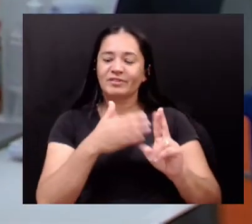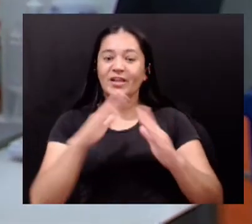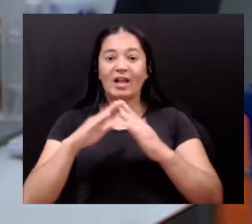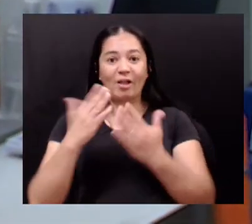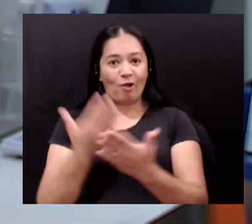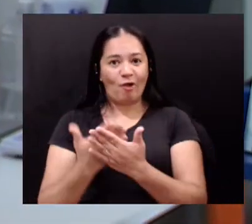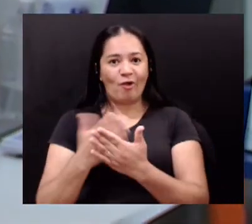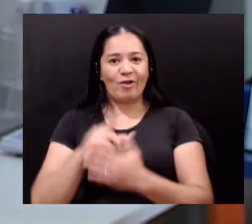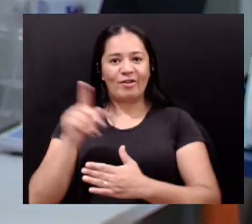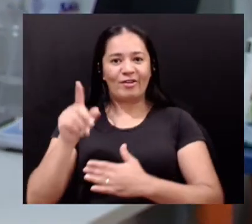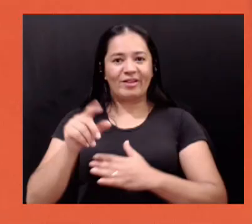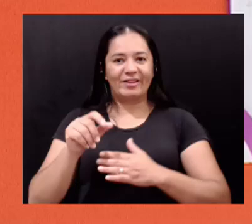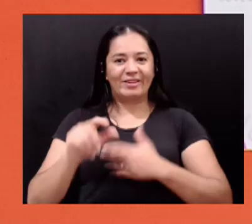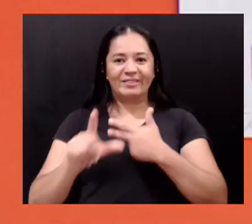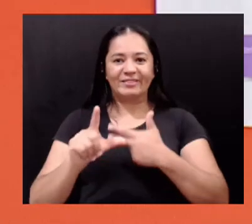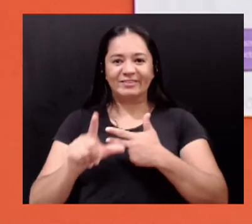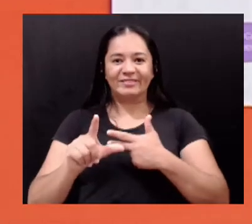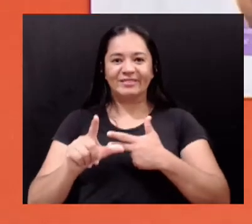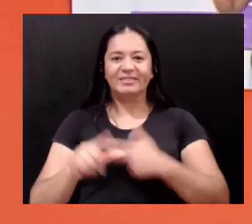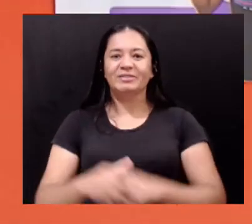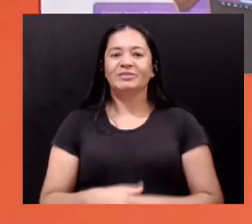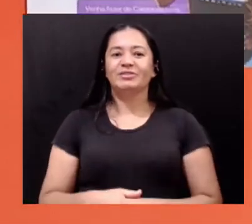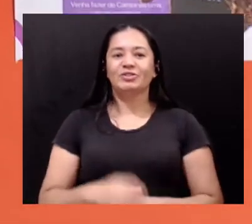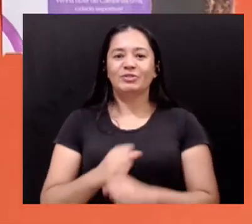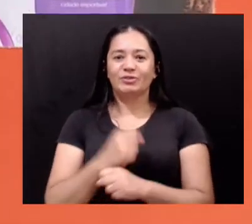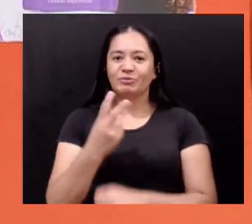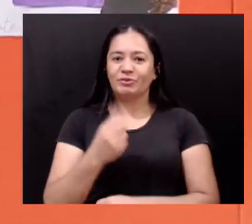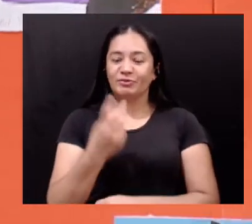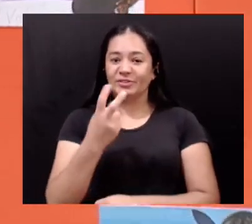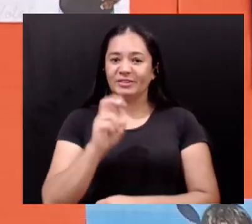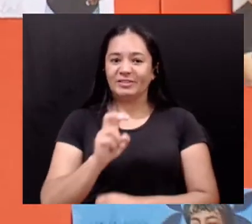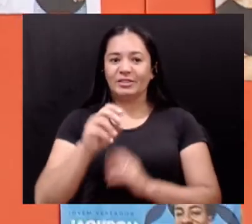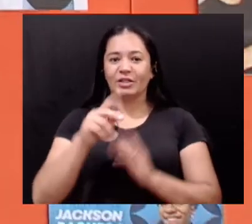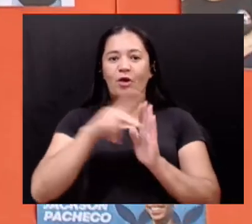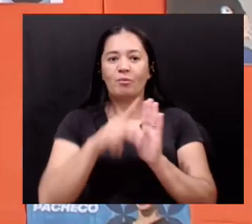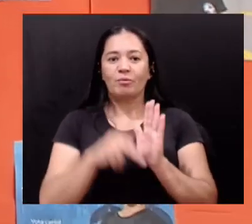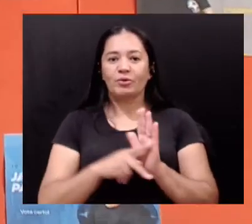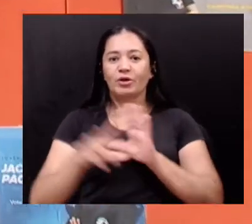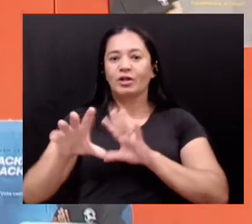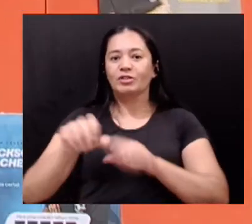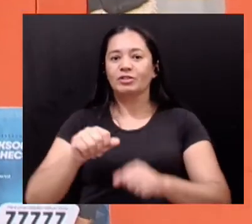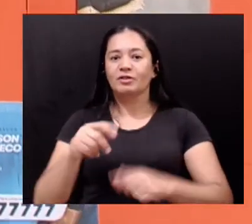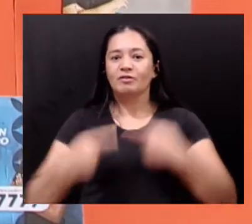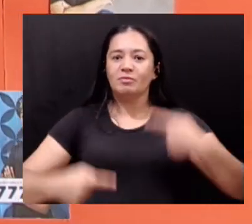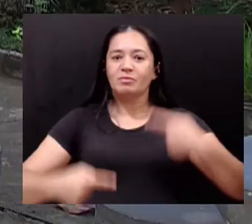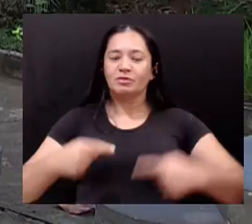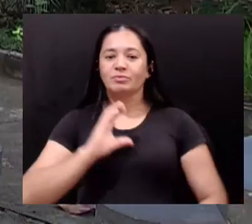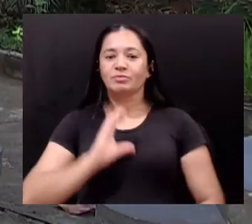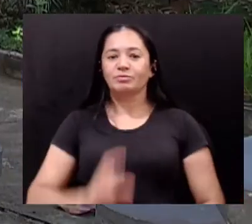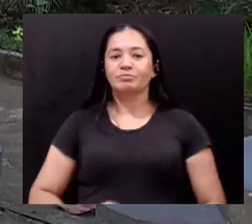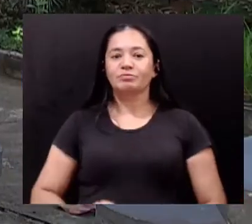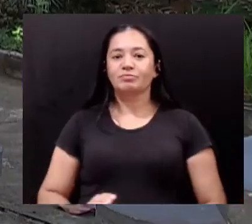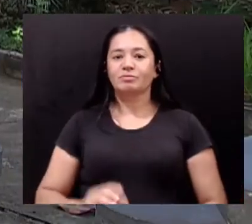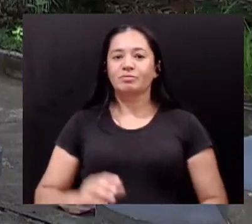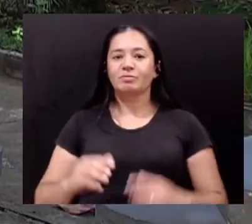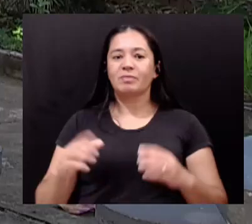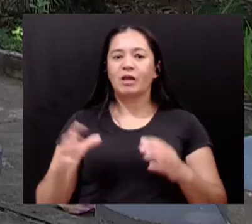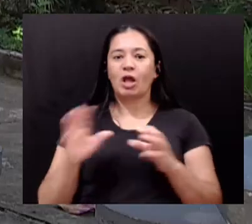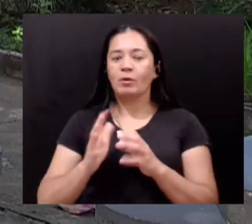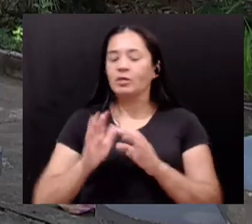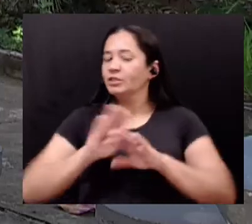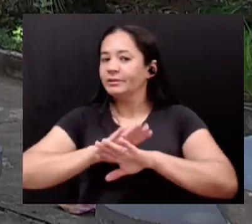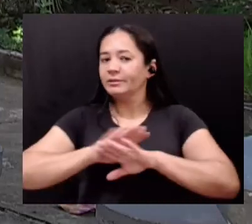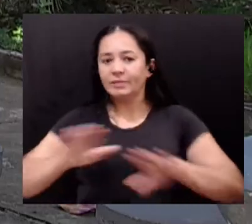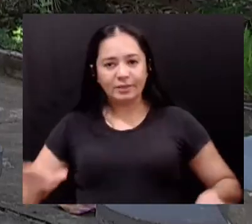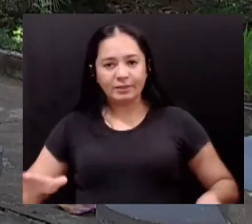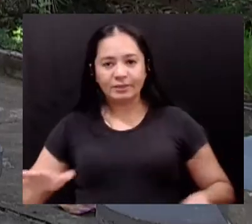Jovem 2025. Um programa de formação política e cidadã sem viés partidário, promovido pela